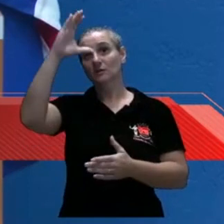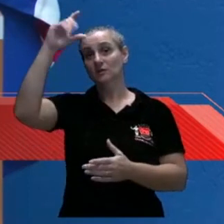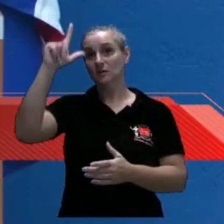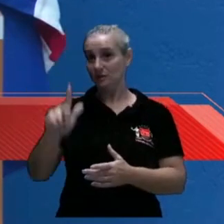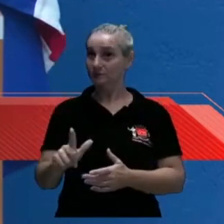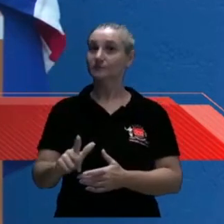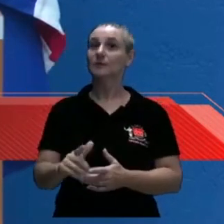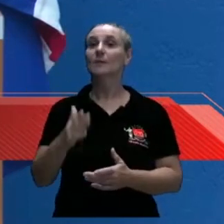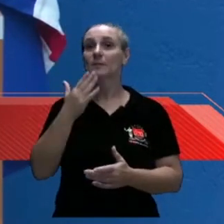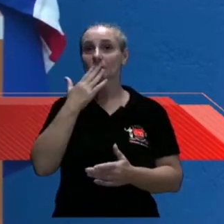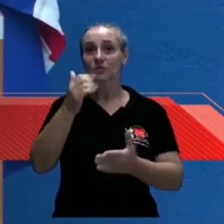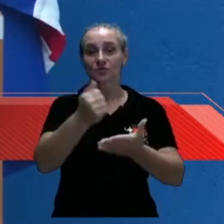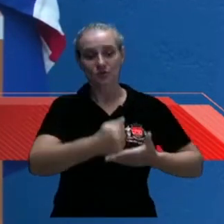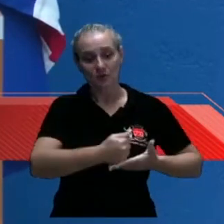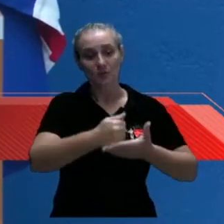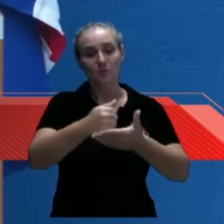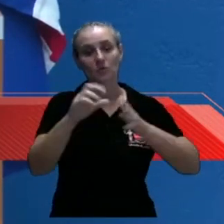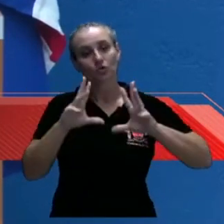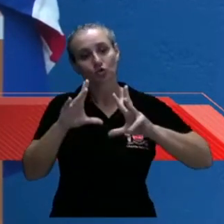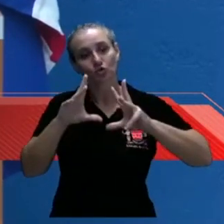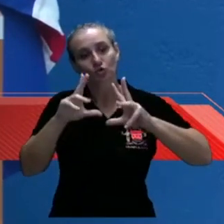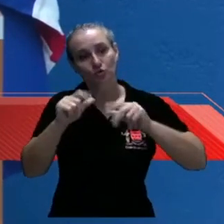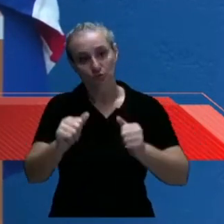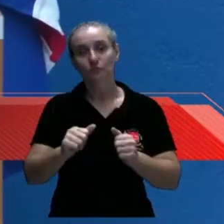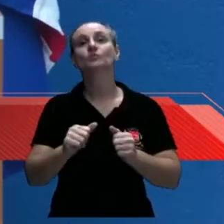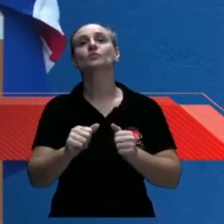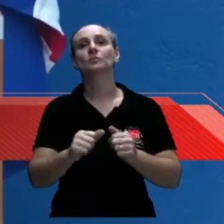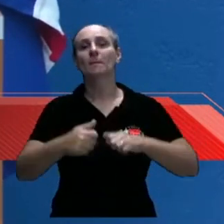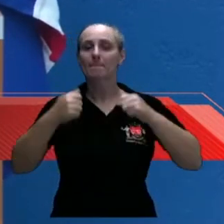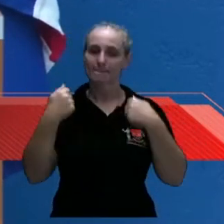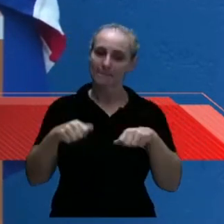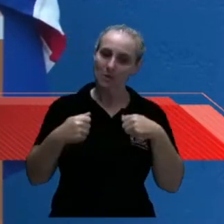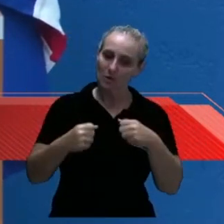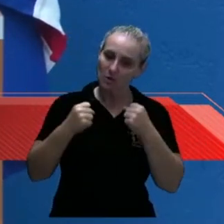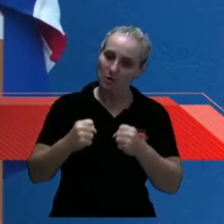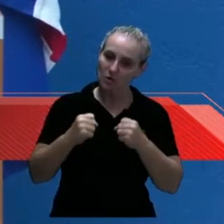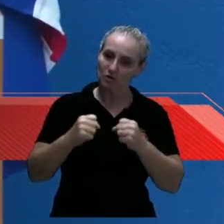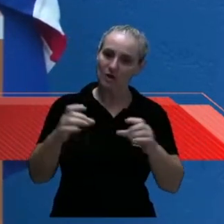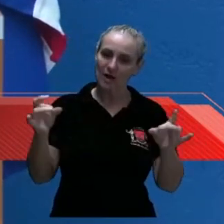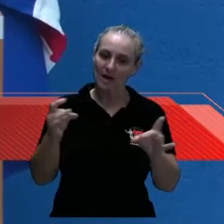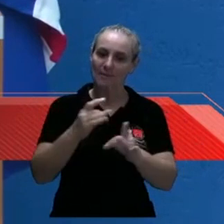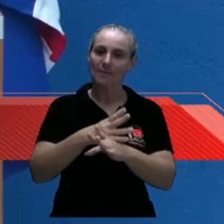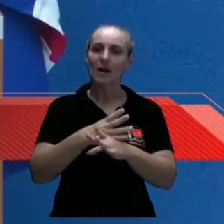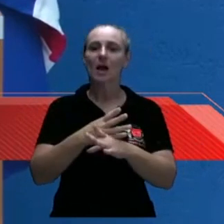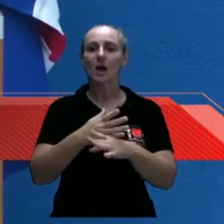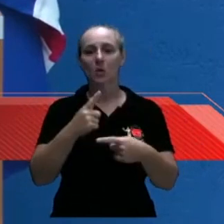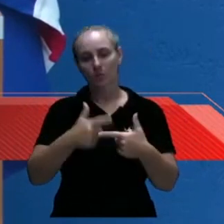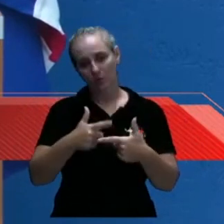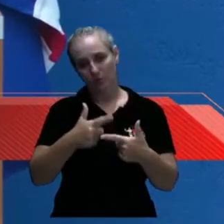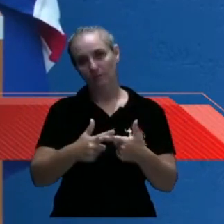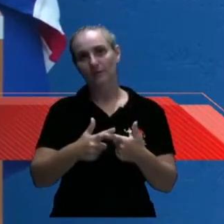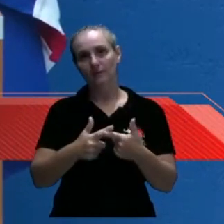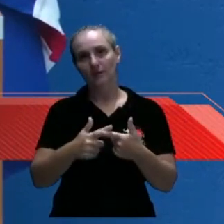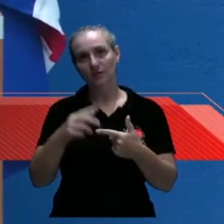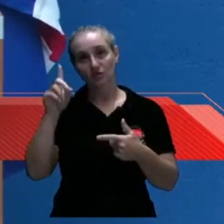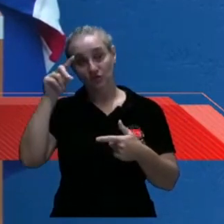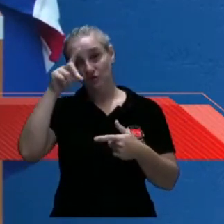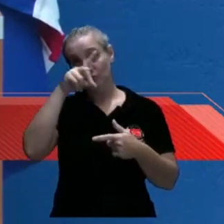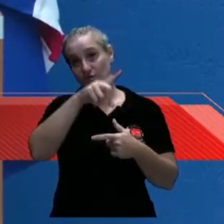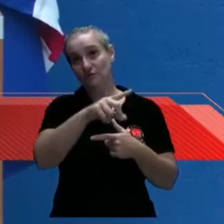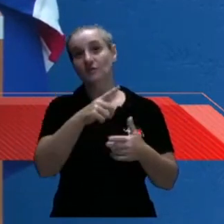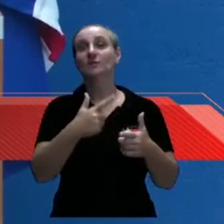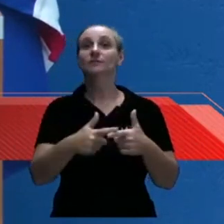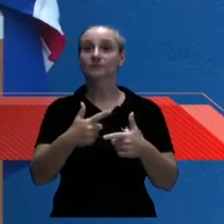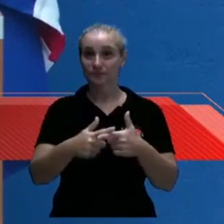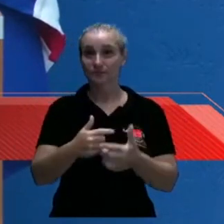e pedimos o apoio de todos vocês para que nós consigamos resolver essa situação. Não é fácil, gente, mas é uma